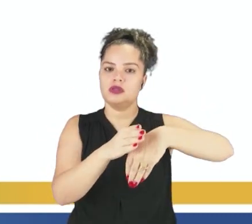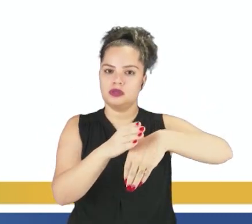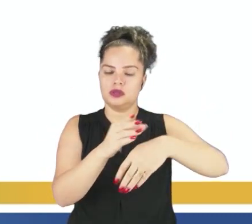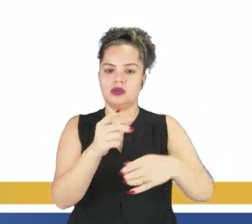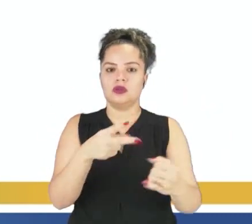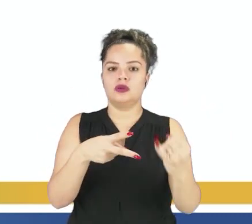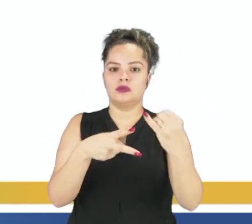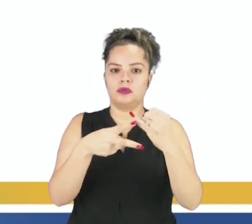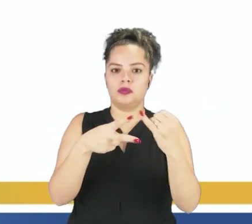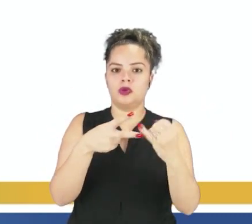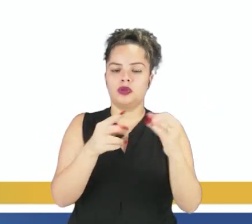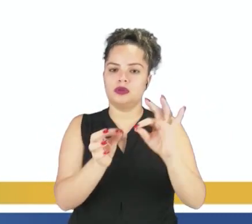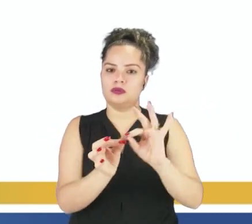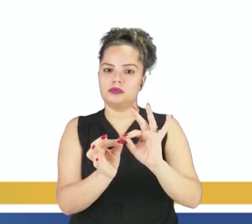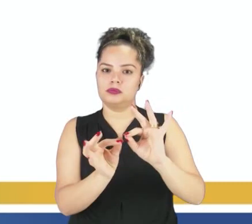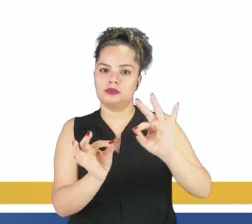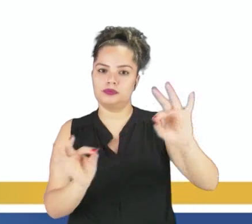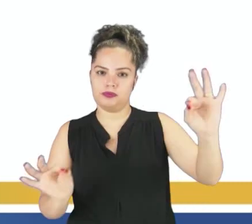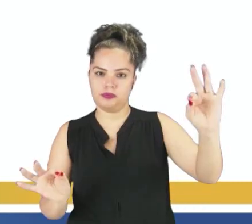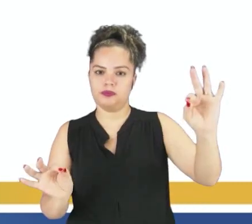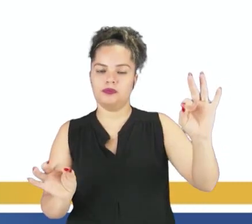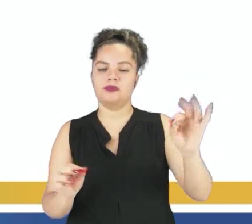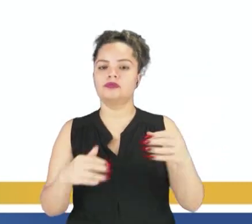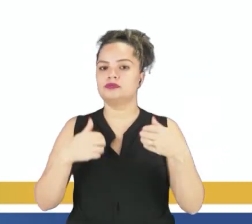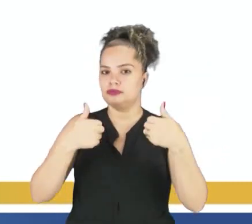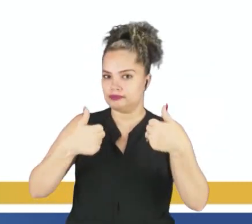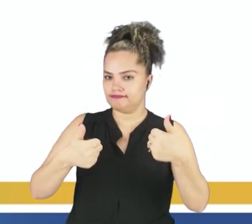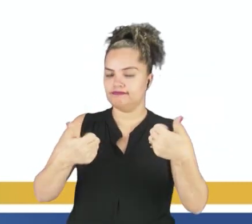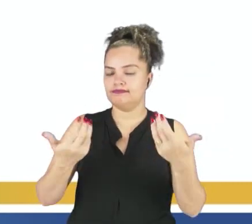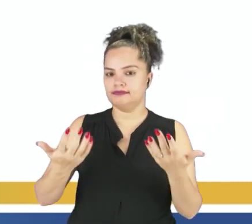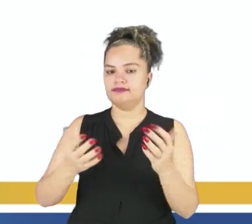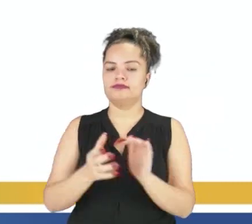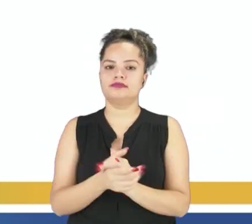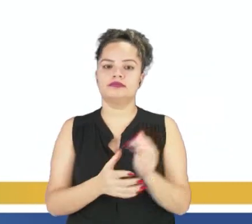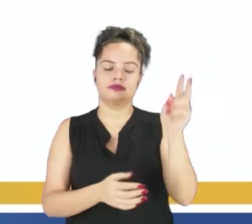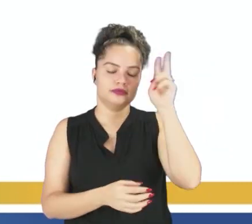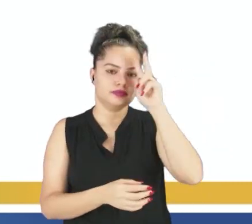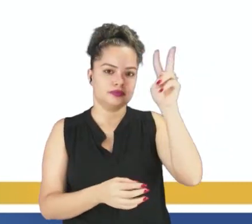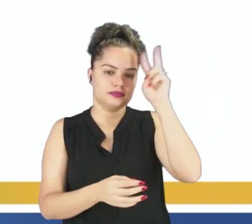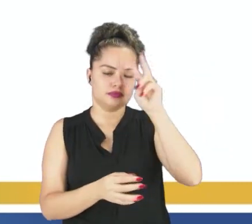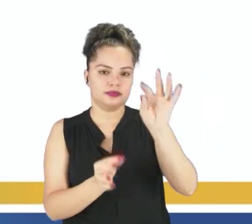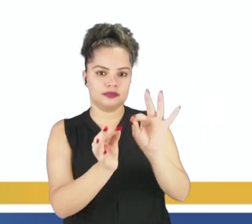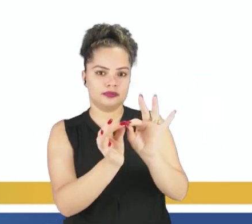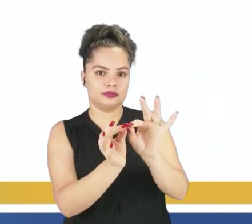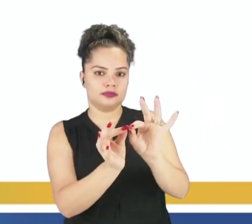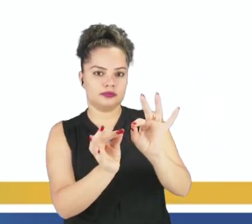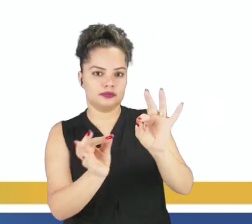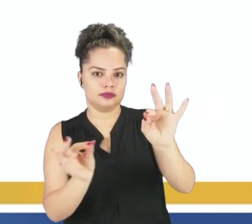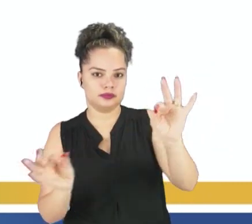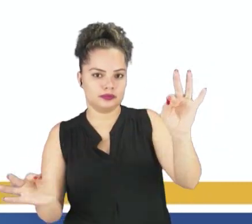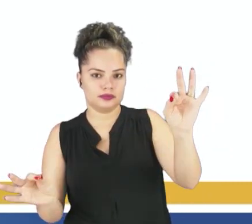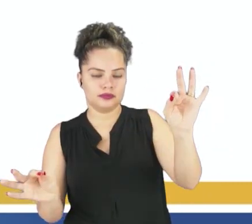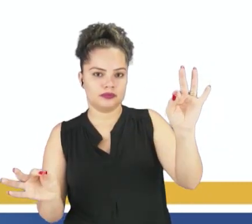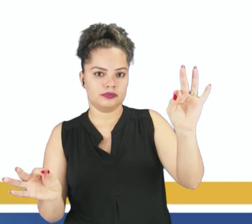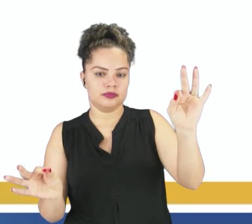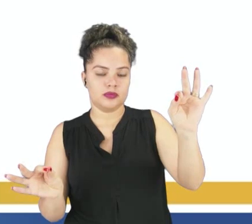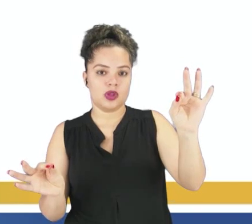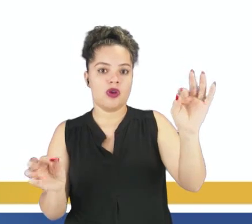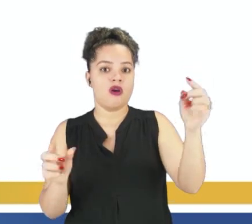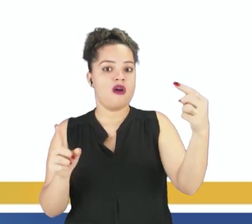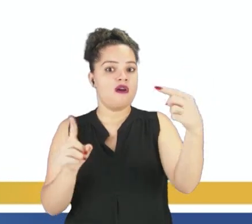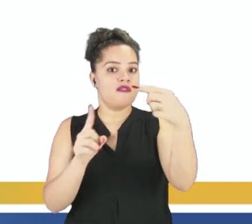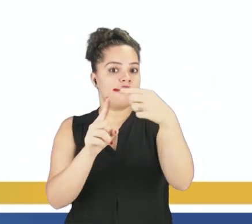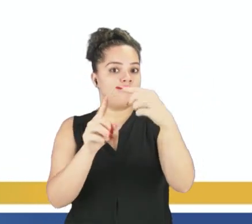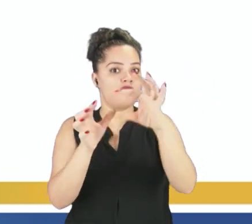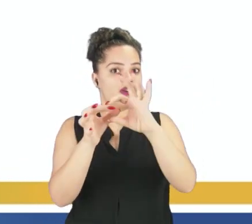chama diagonal, beleza? Muito bem. Lembrando que para ser diagonal tem que ser vértice oposto.